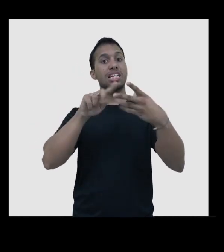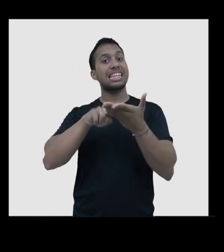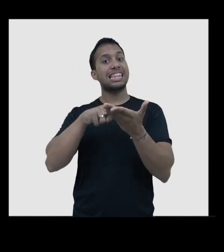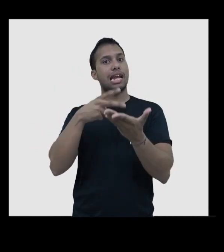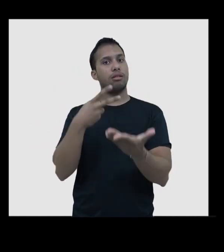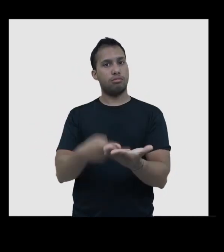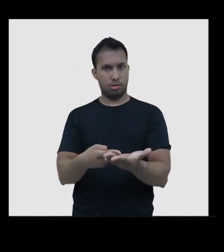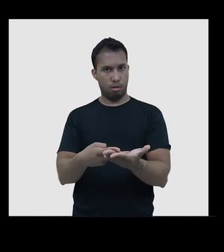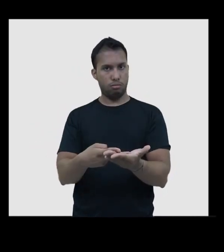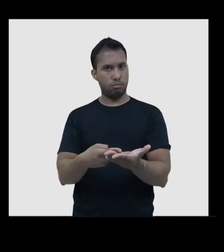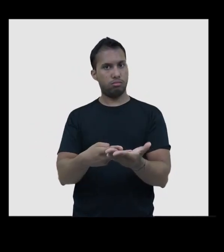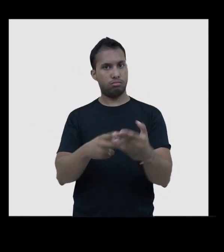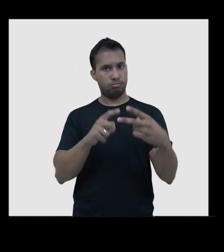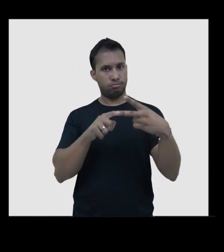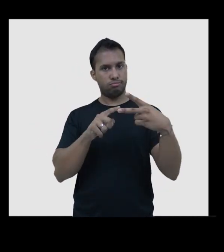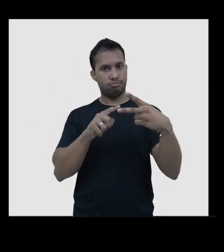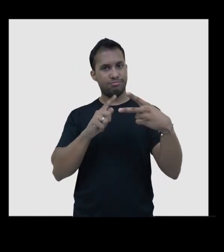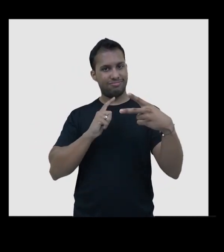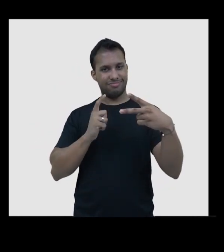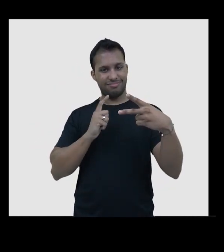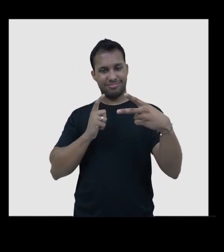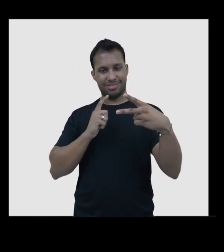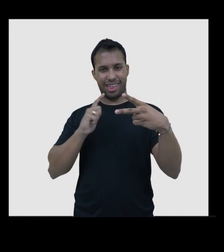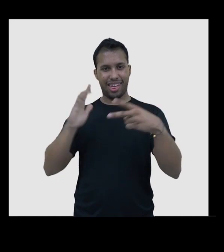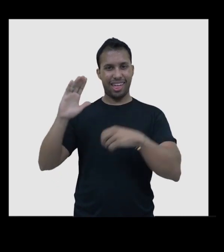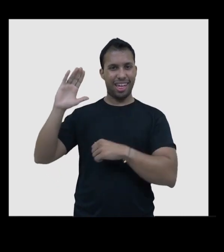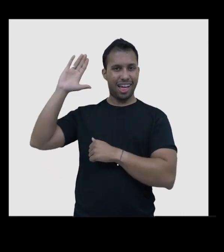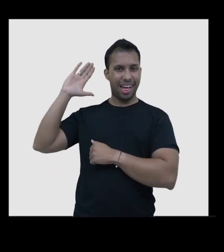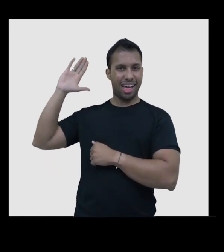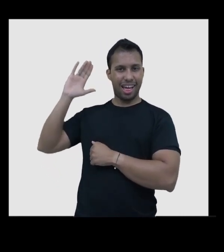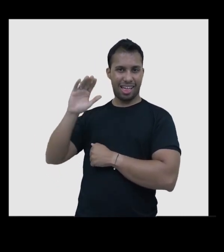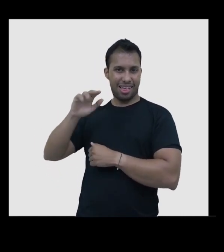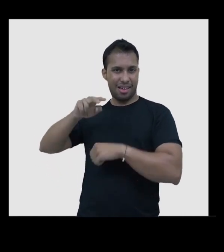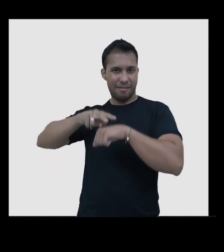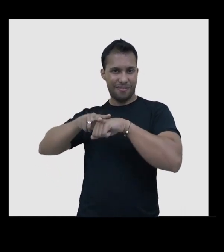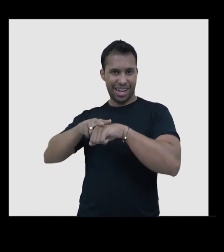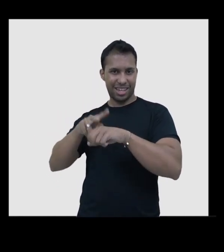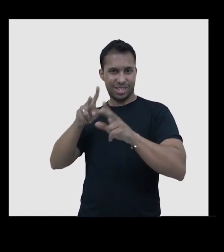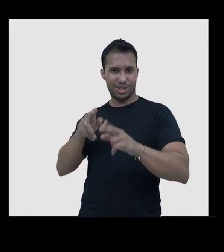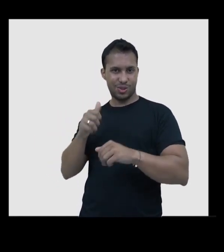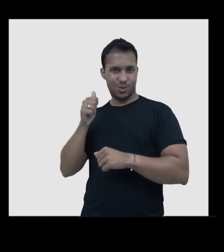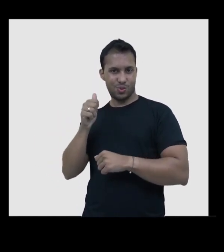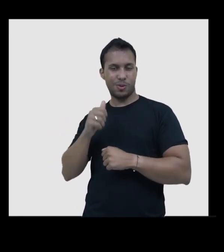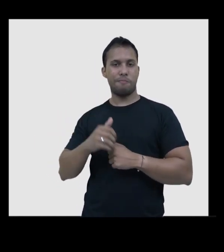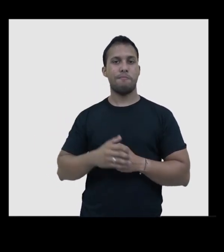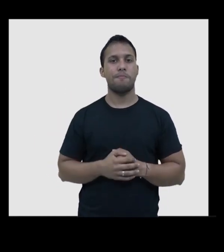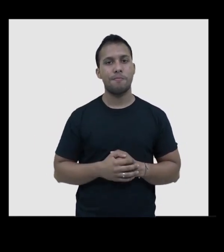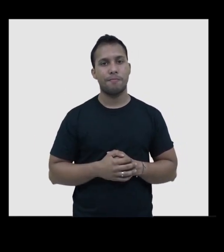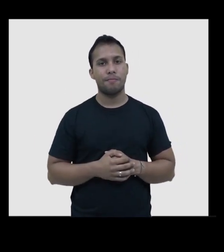será acrescentada a janela de libras. E o outro é a tradução do primeiro vídeo, gravada com fundo verde.